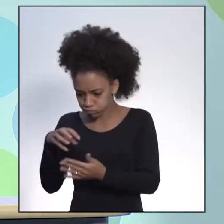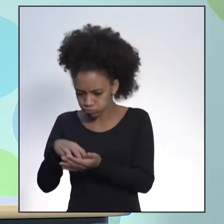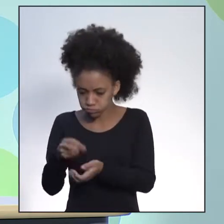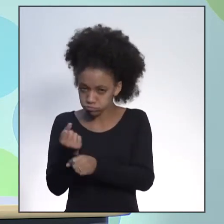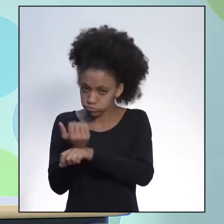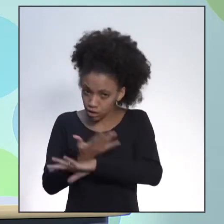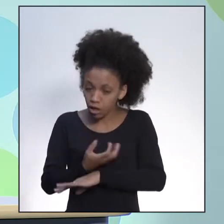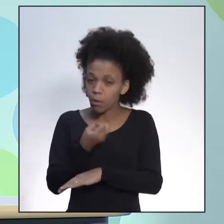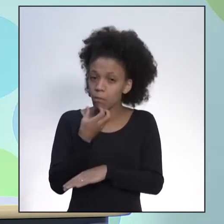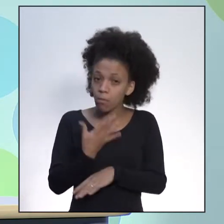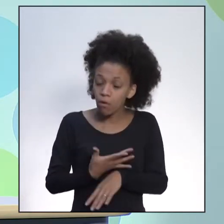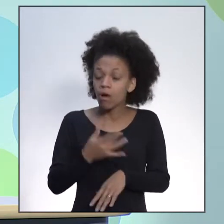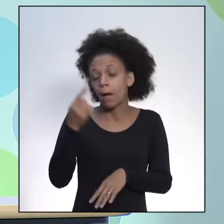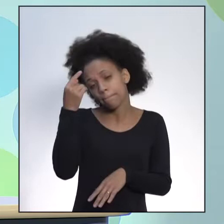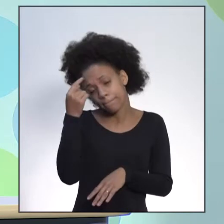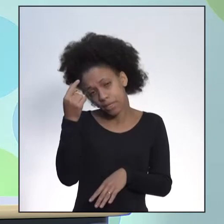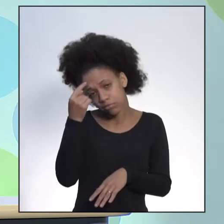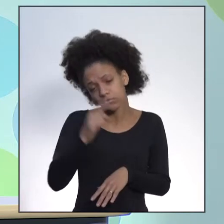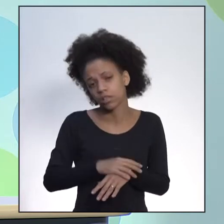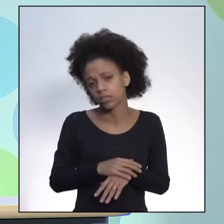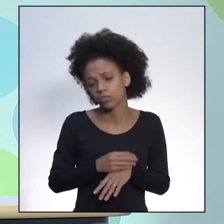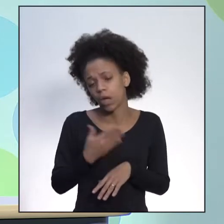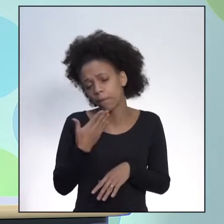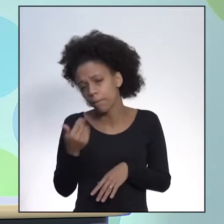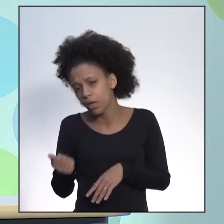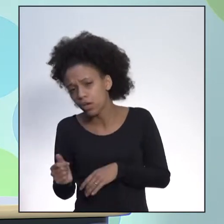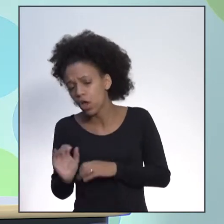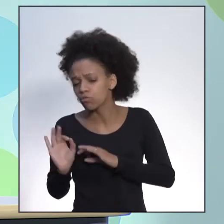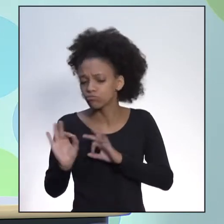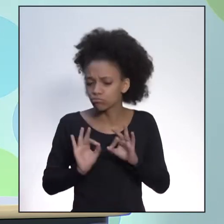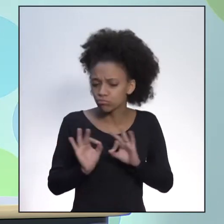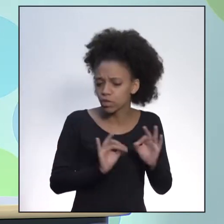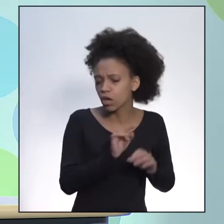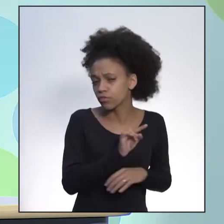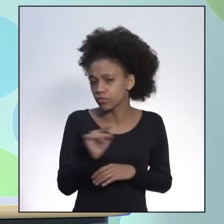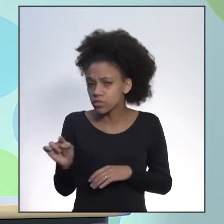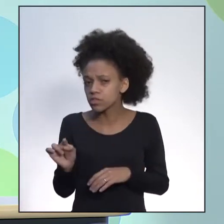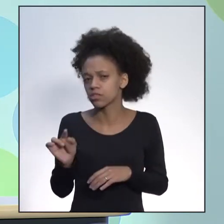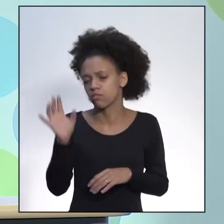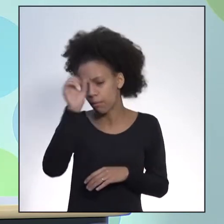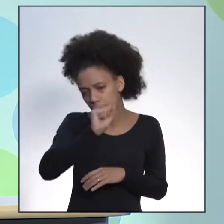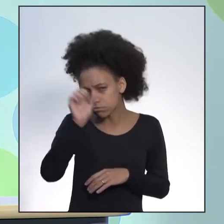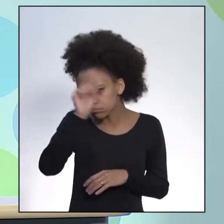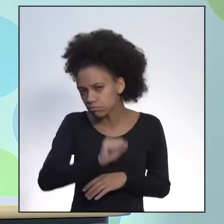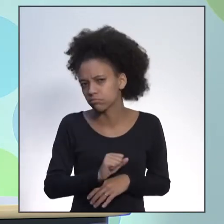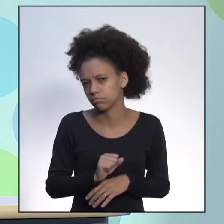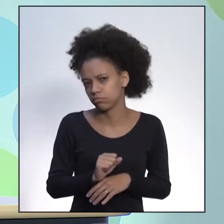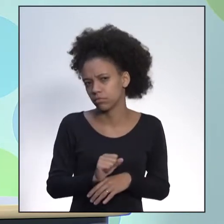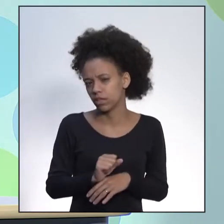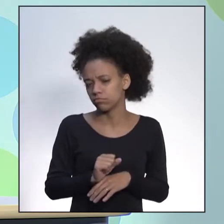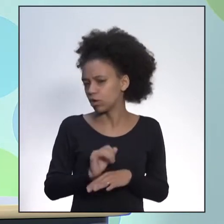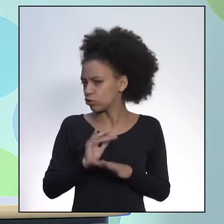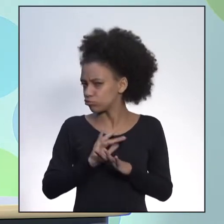aqui pensando no melhor, a melhor forma possível no aprendizado de todos os alunos, pensando numa